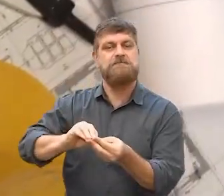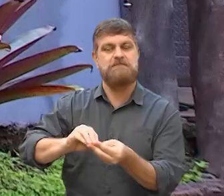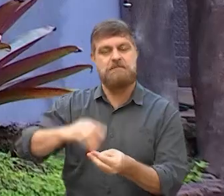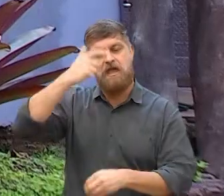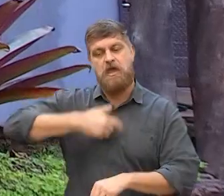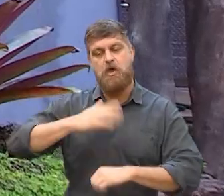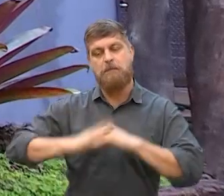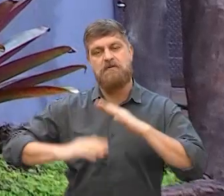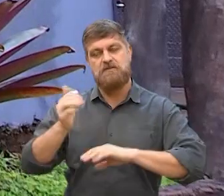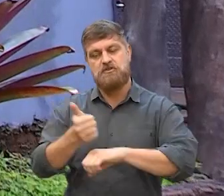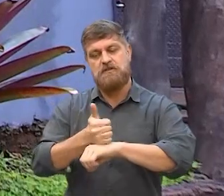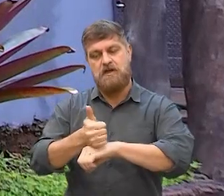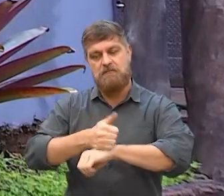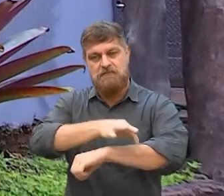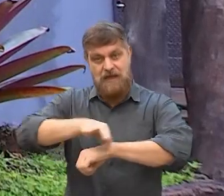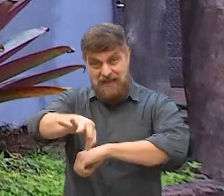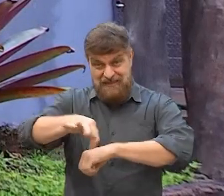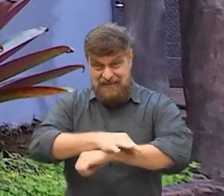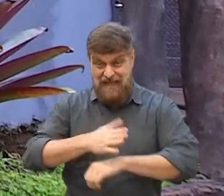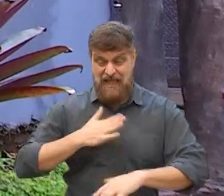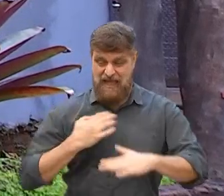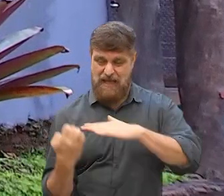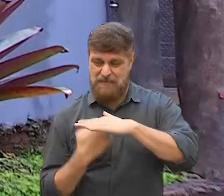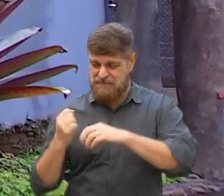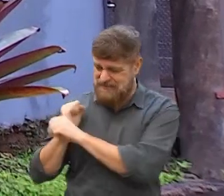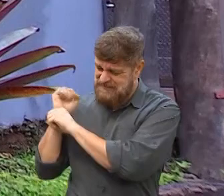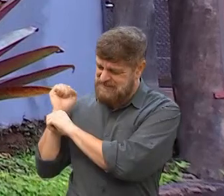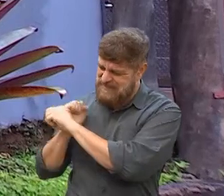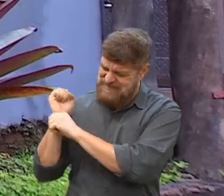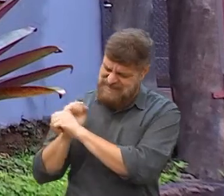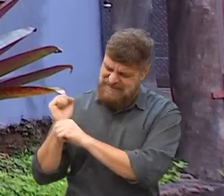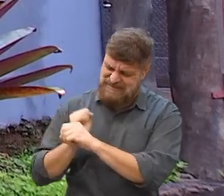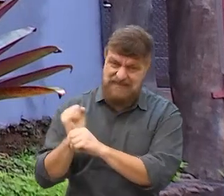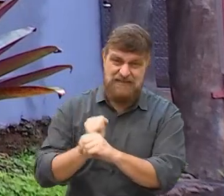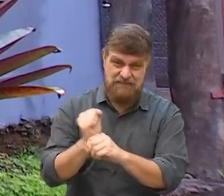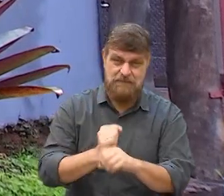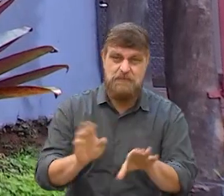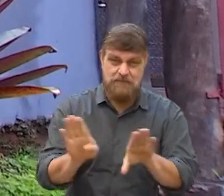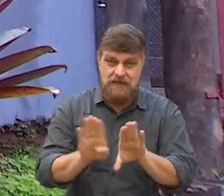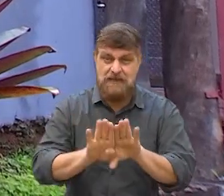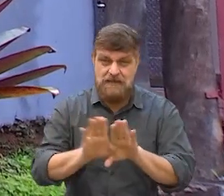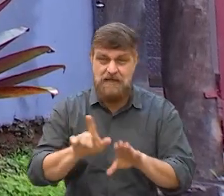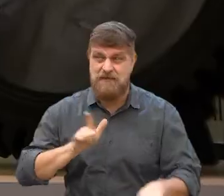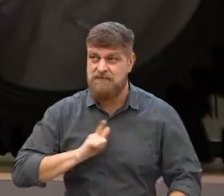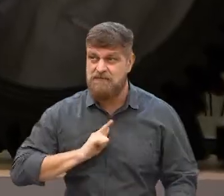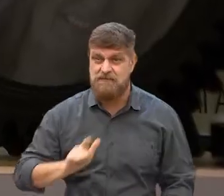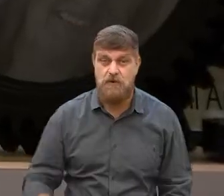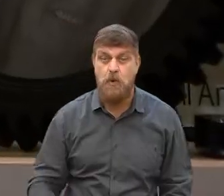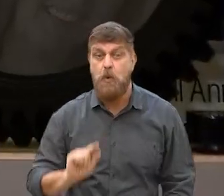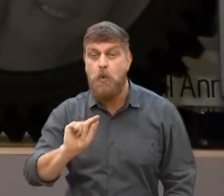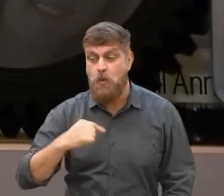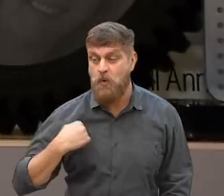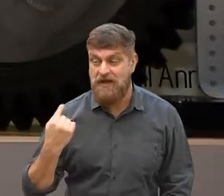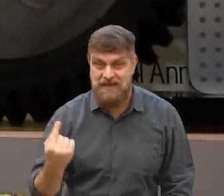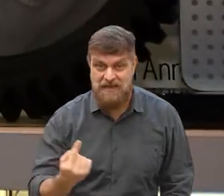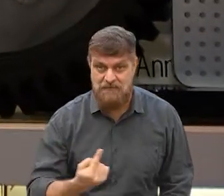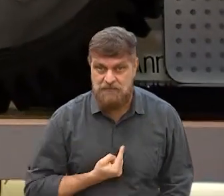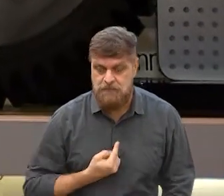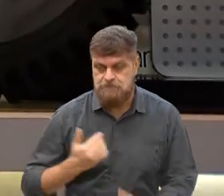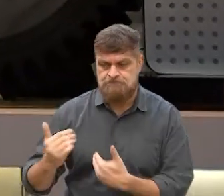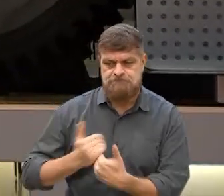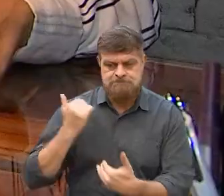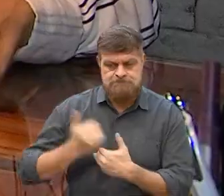faturamento bruto anual de até R$60 mil. A Graça está entre esses profissionais e trabalha por